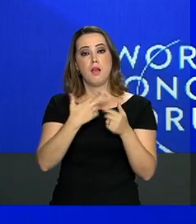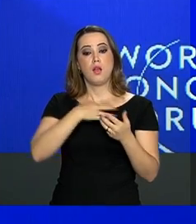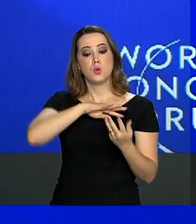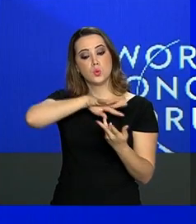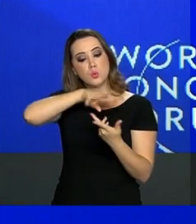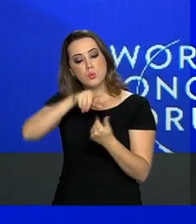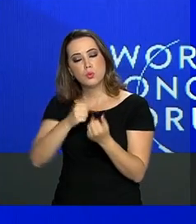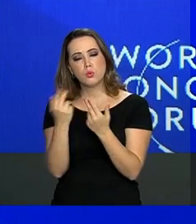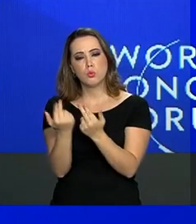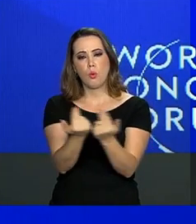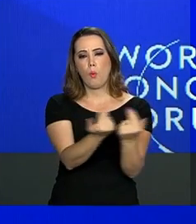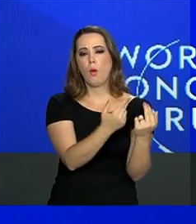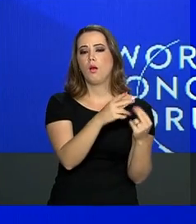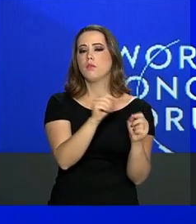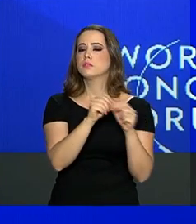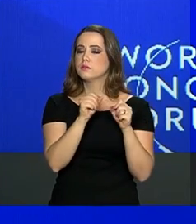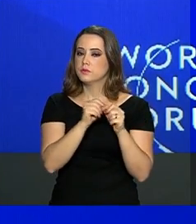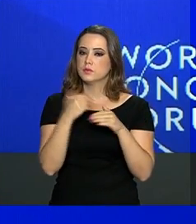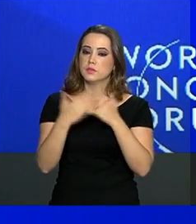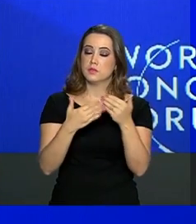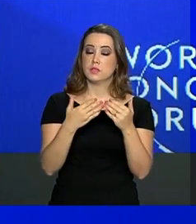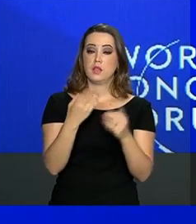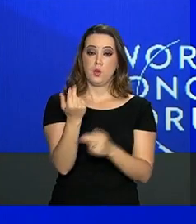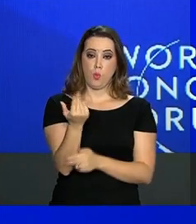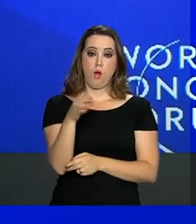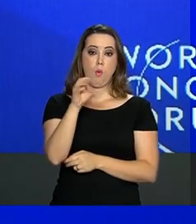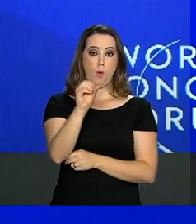que são adotadas e promovidas pela OCDE.